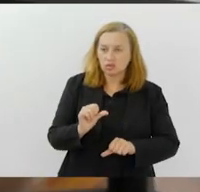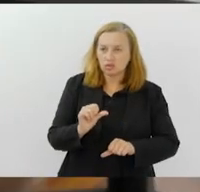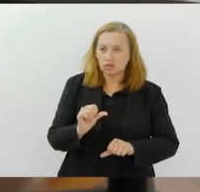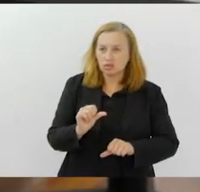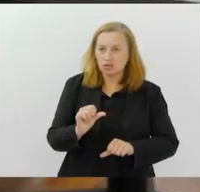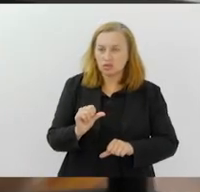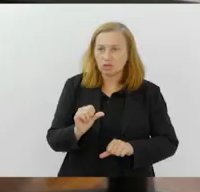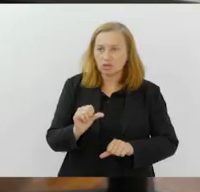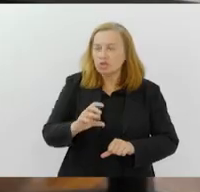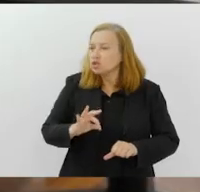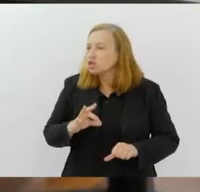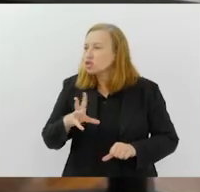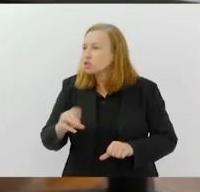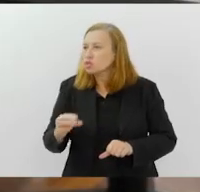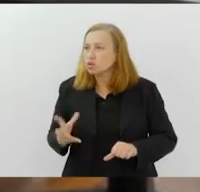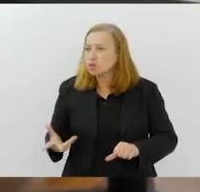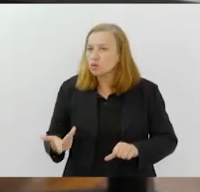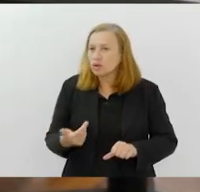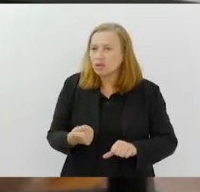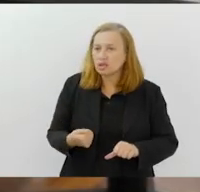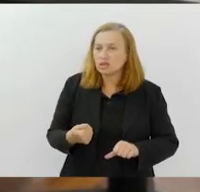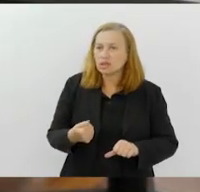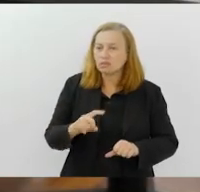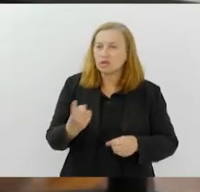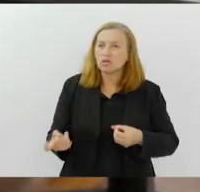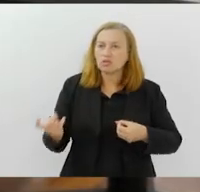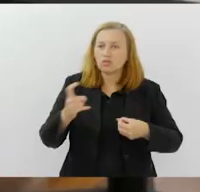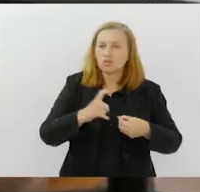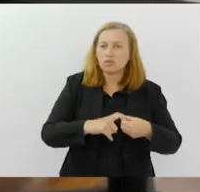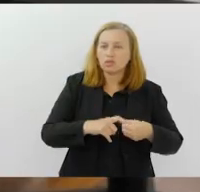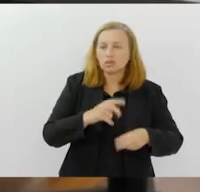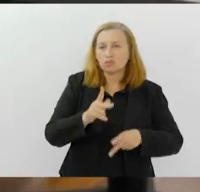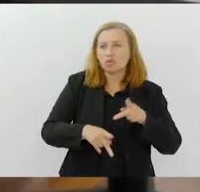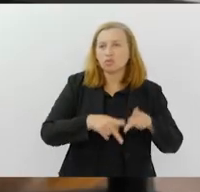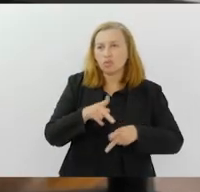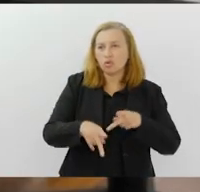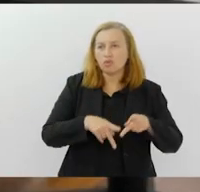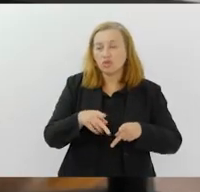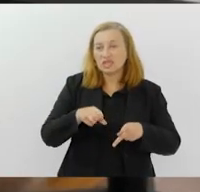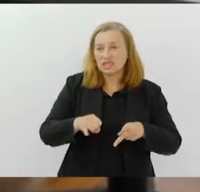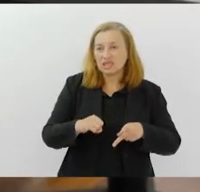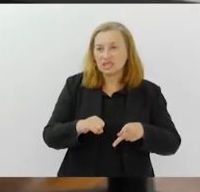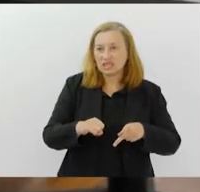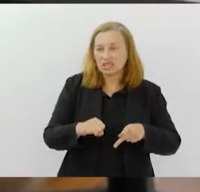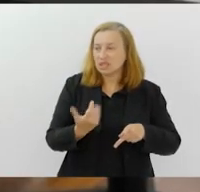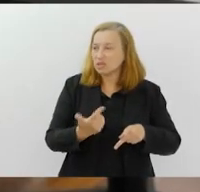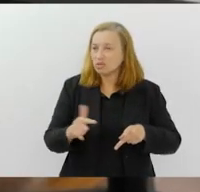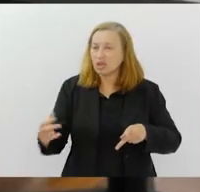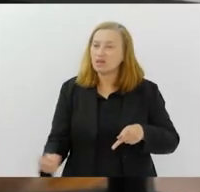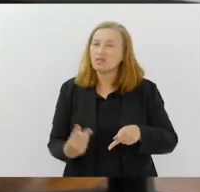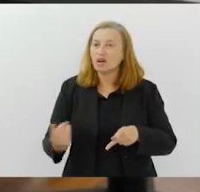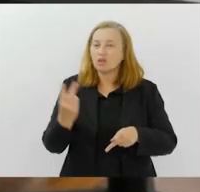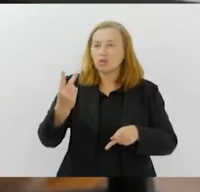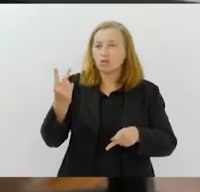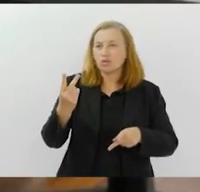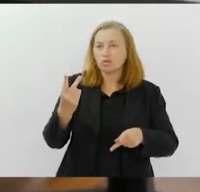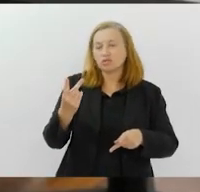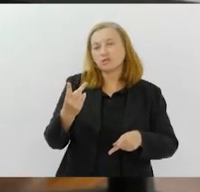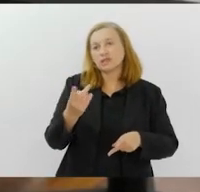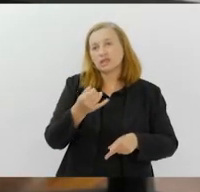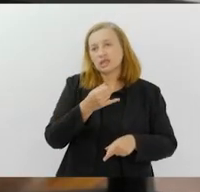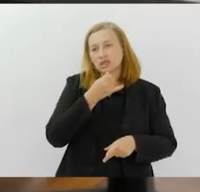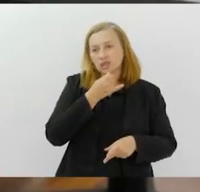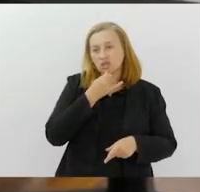toda qualidade mas não retorna para o povo e se retorna não tem valor nutritivo lamentavelmente